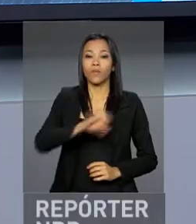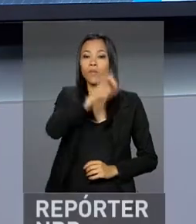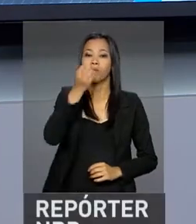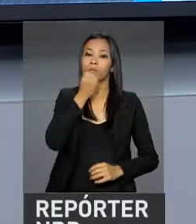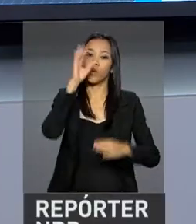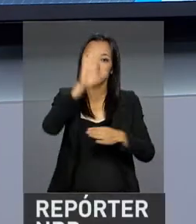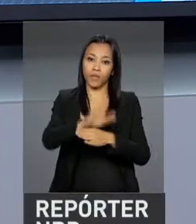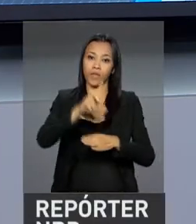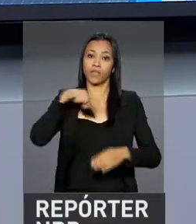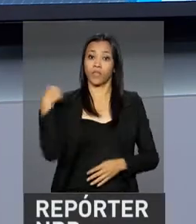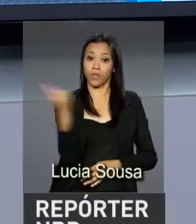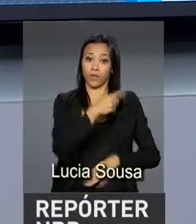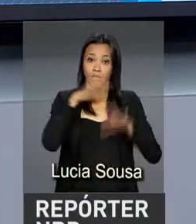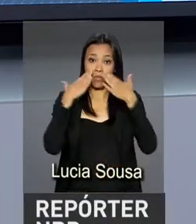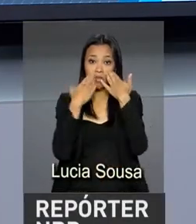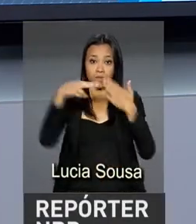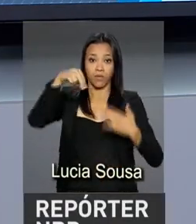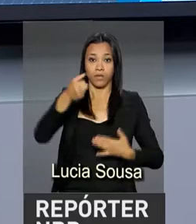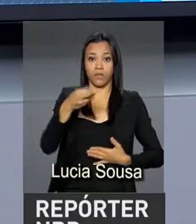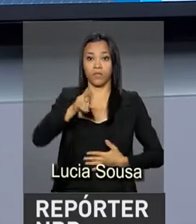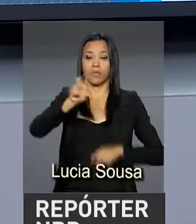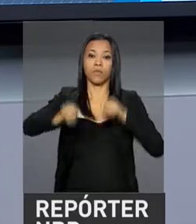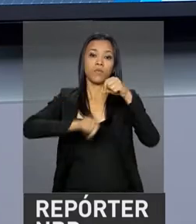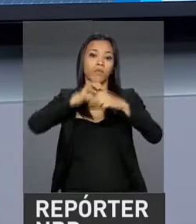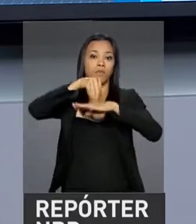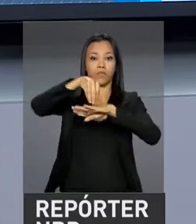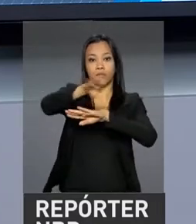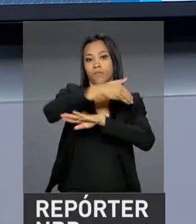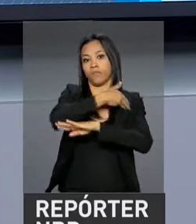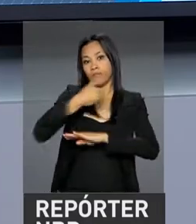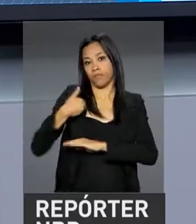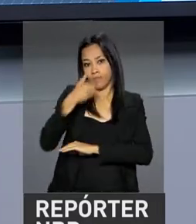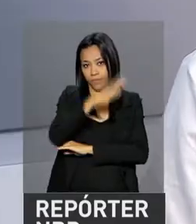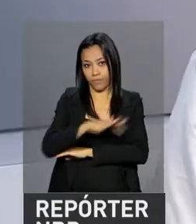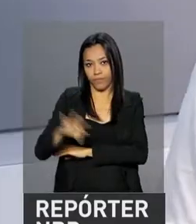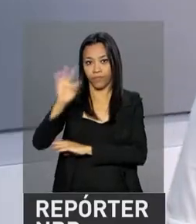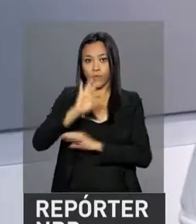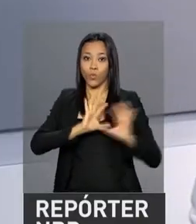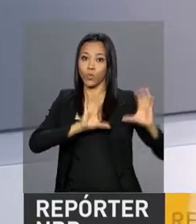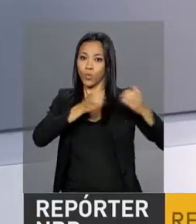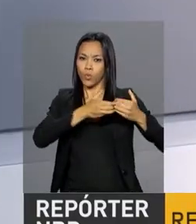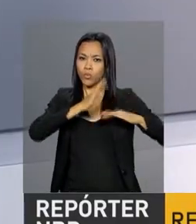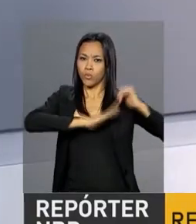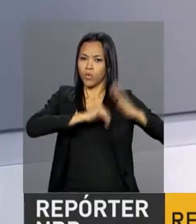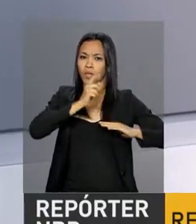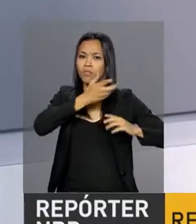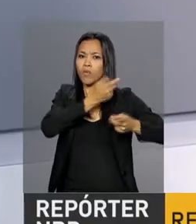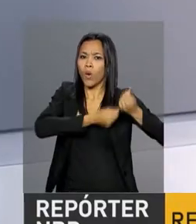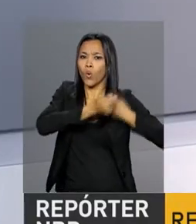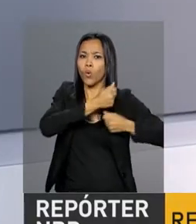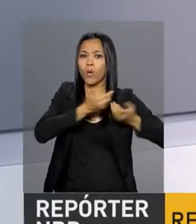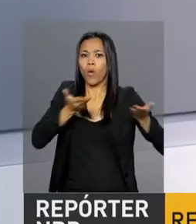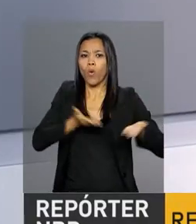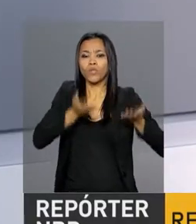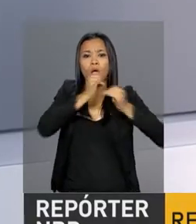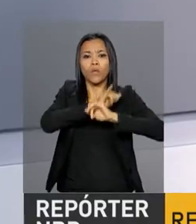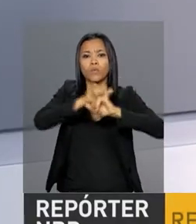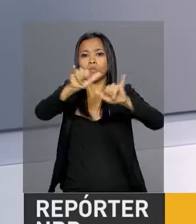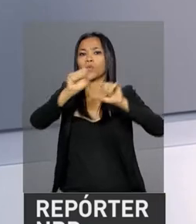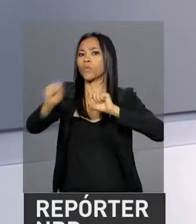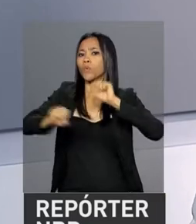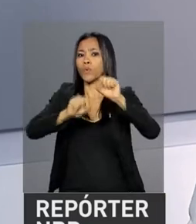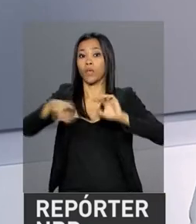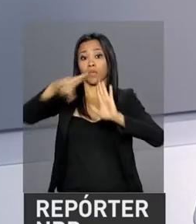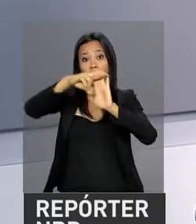Olá, boa tarde. Estamos de volta com o repórter NBR e as notícias do governo federal. A equipe econômica anunciou hoje a definição